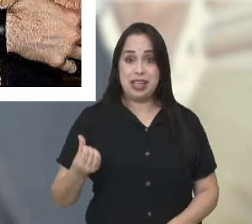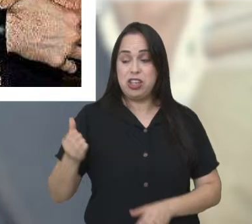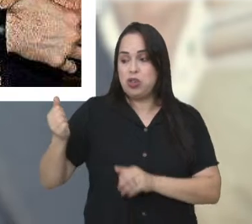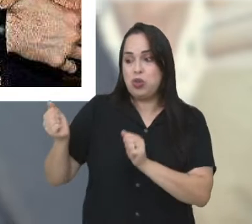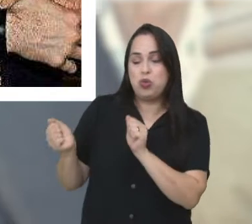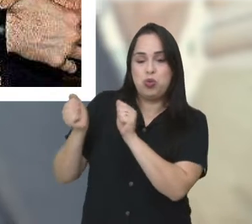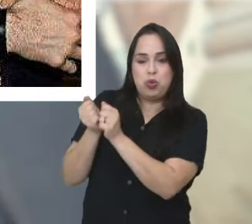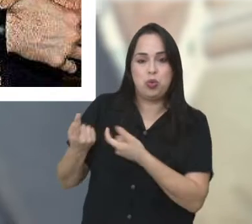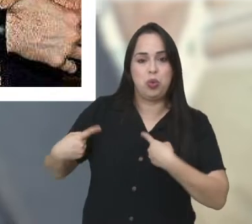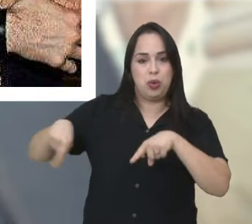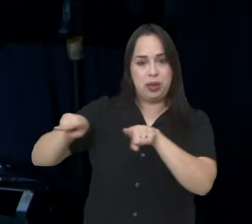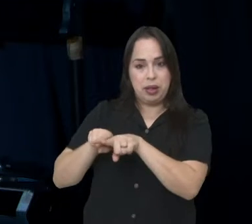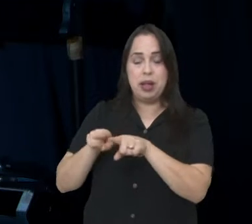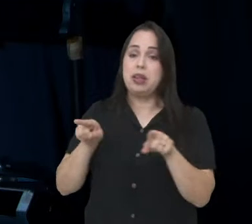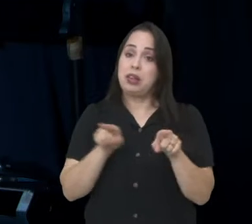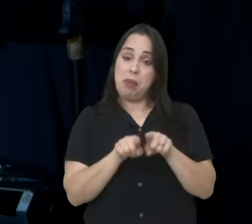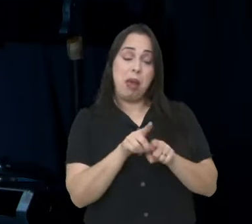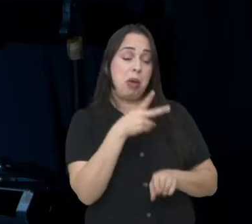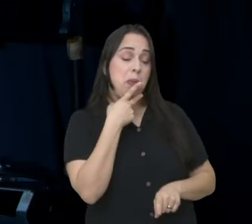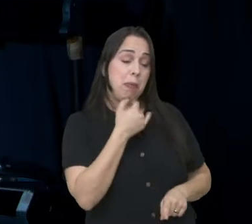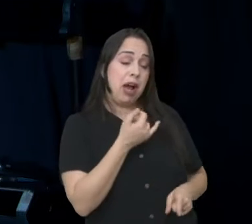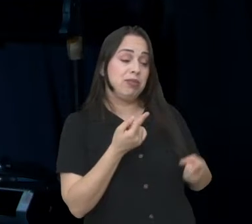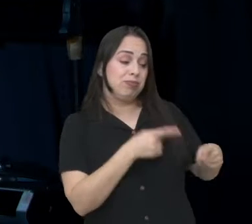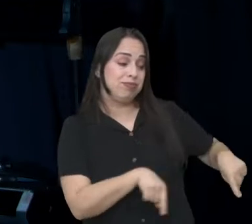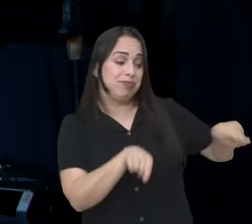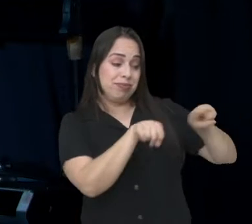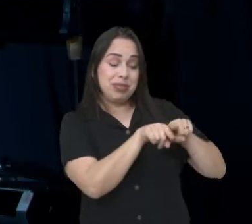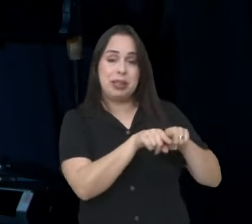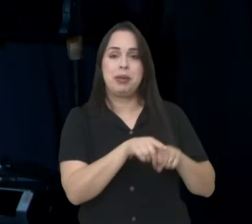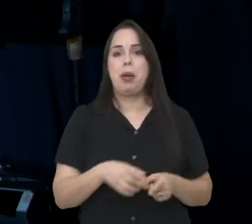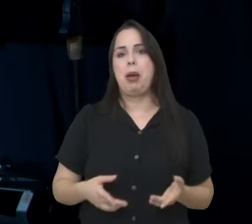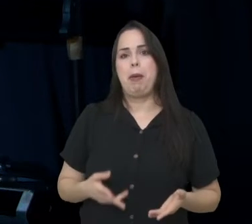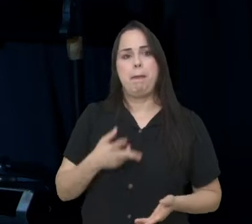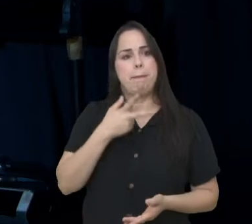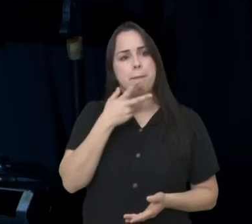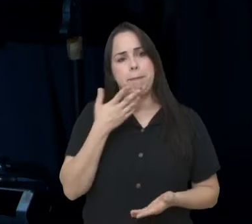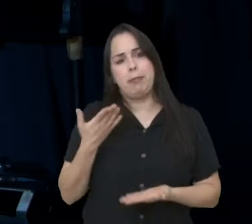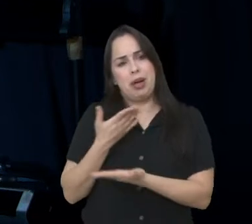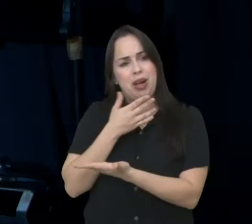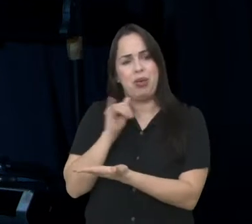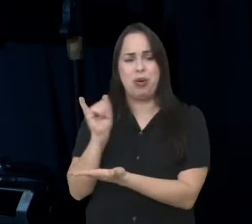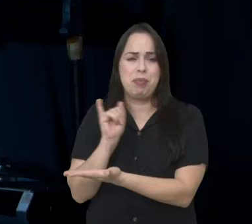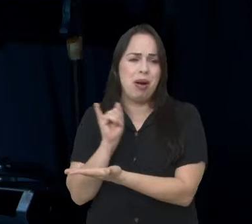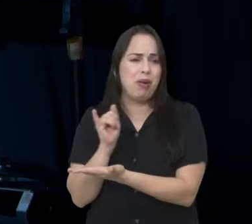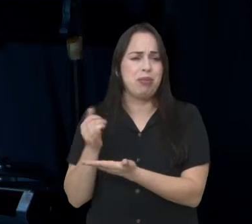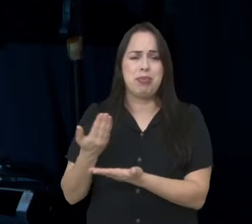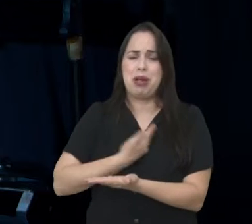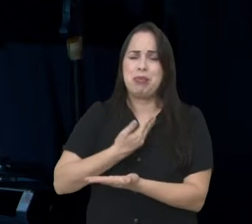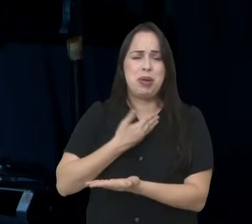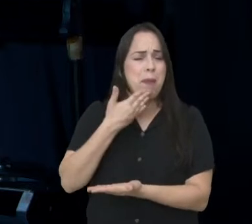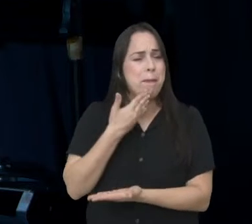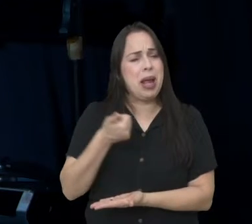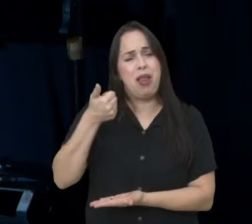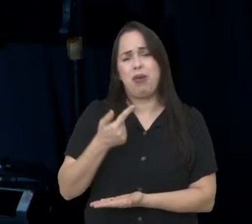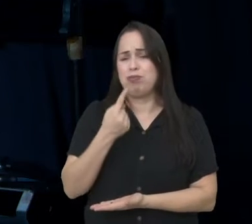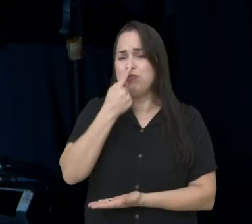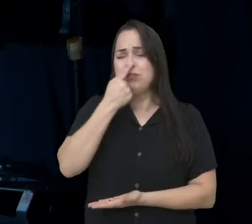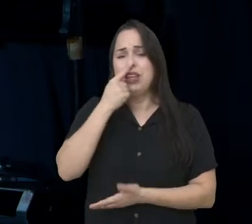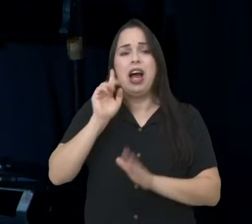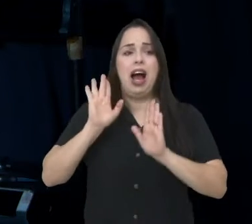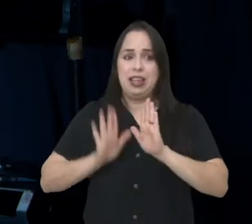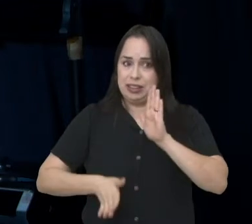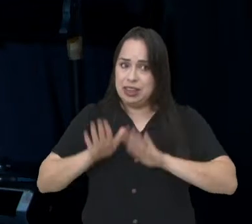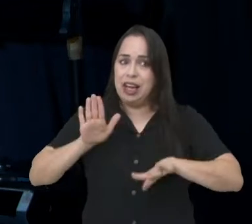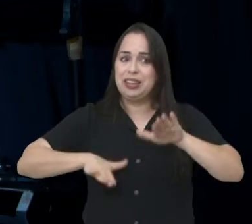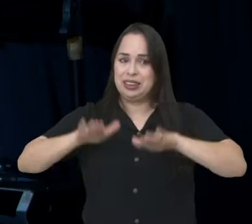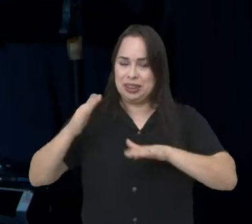Antônio, também. Meu irmão sempre é meu irmão, meu melhor amigo, meu companheiro de trabalho. É lógico que a gente briga direto,